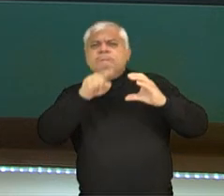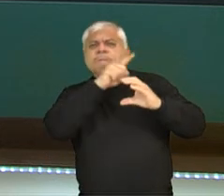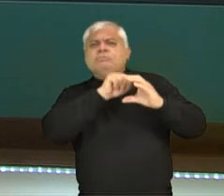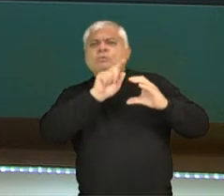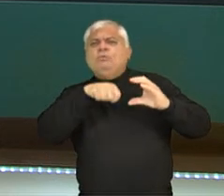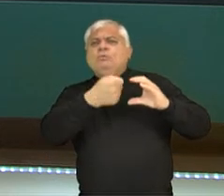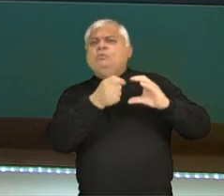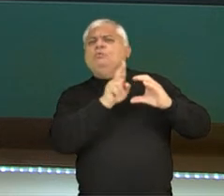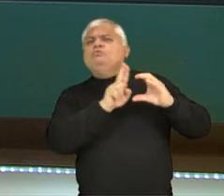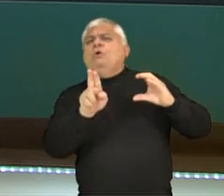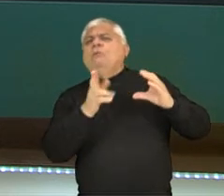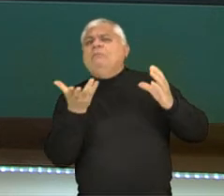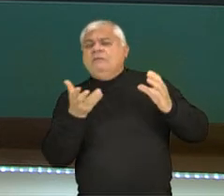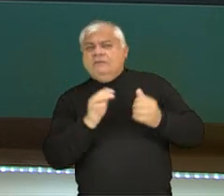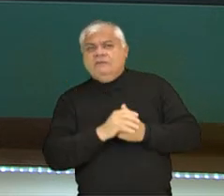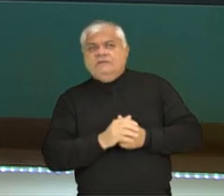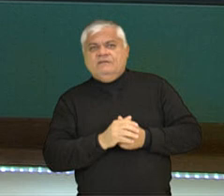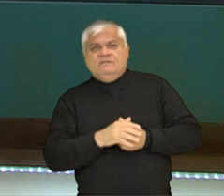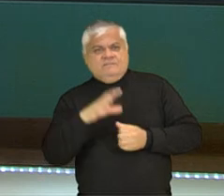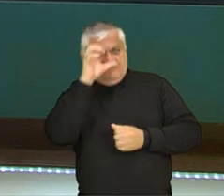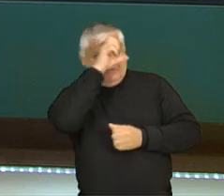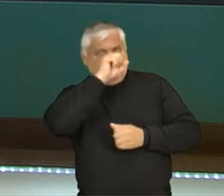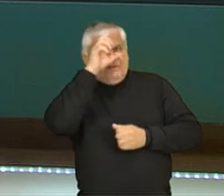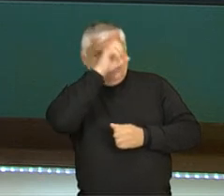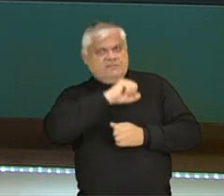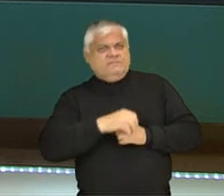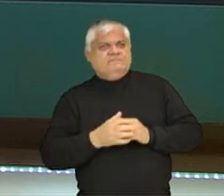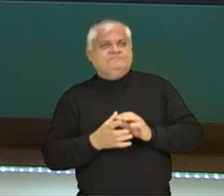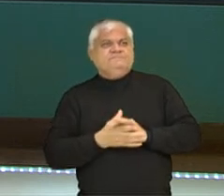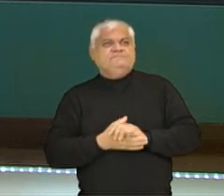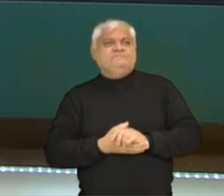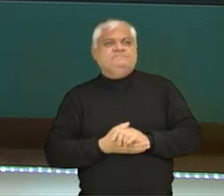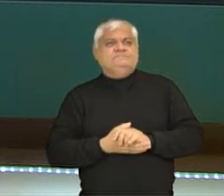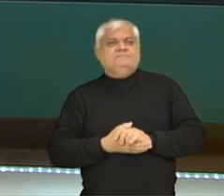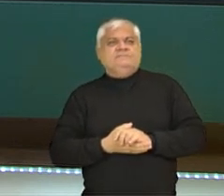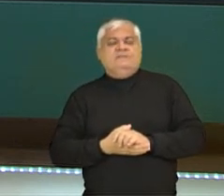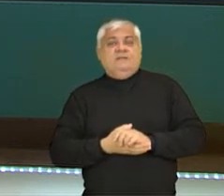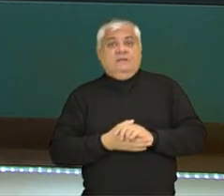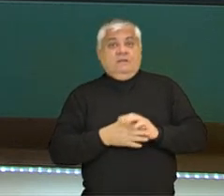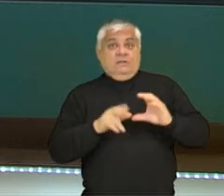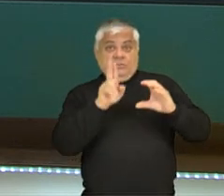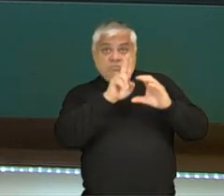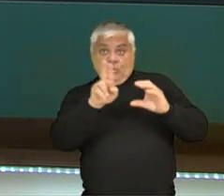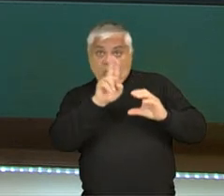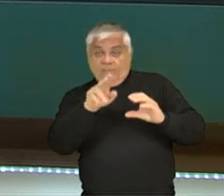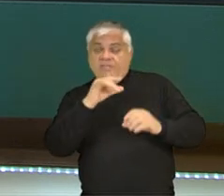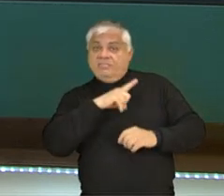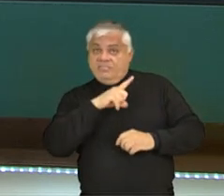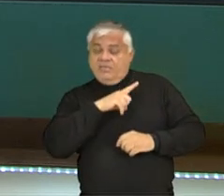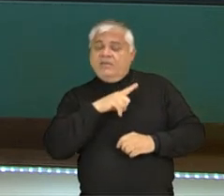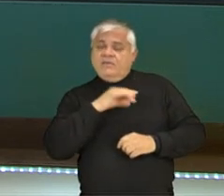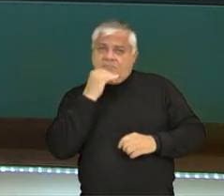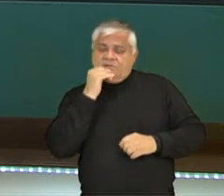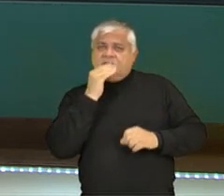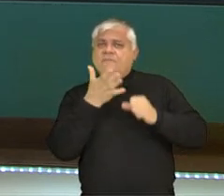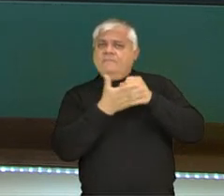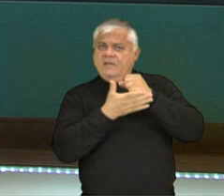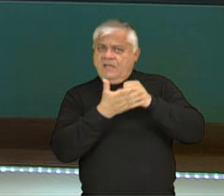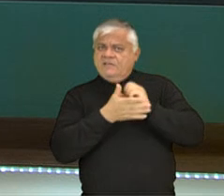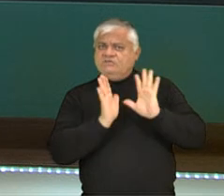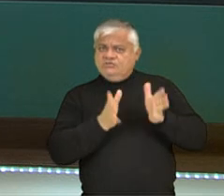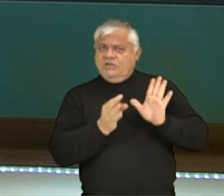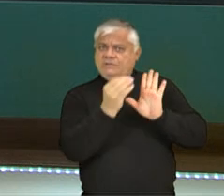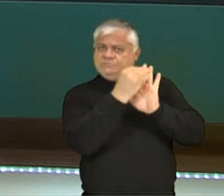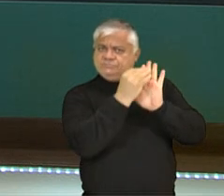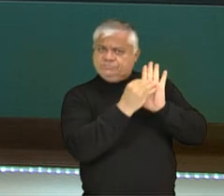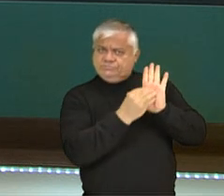essas substâncias? Sim, vamos aprender. Vamos entender. A nomenclatura já tem as bases